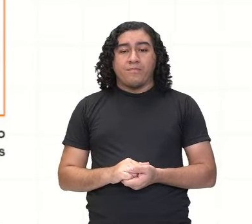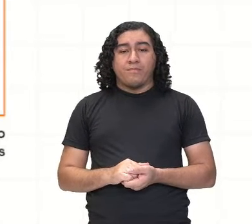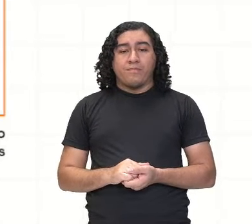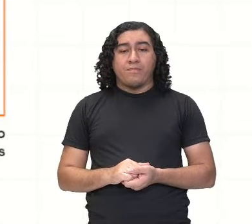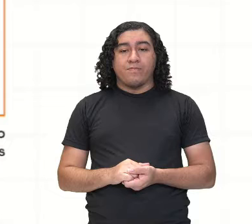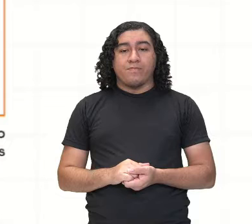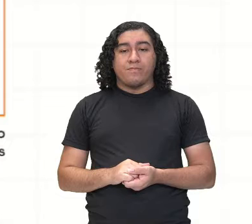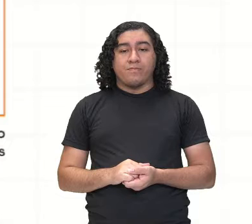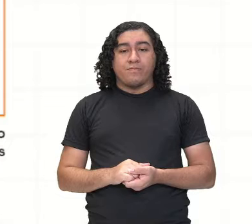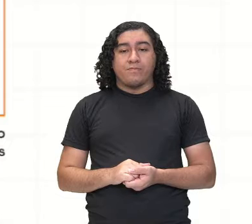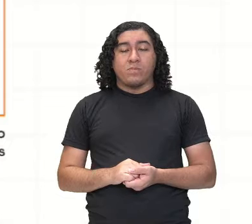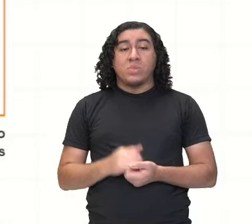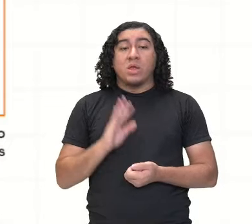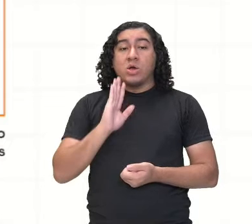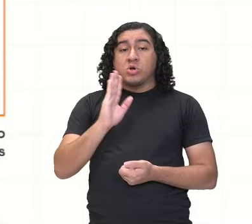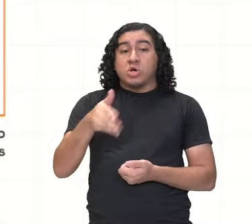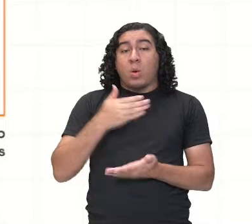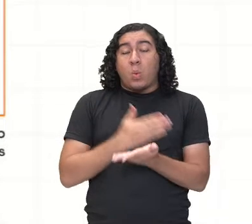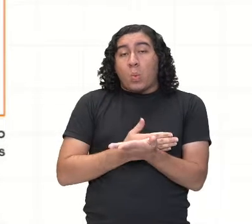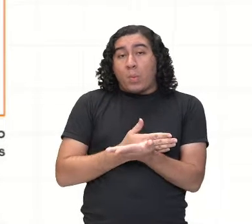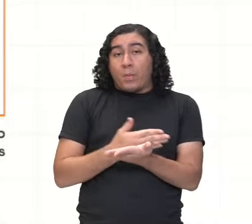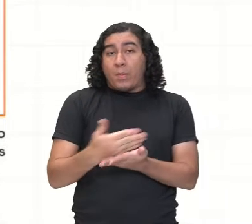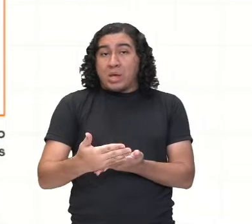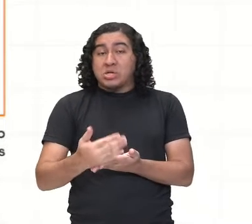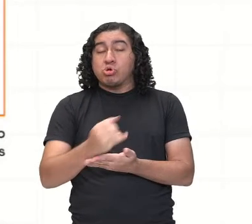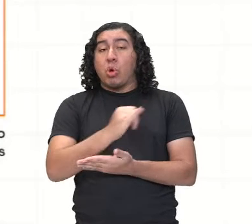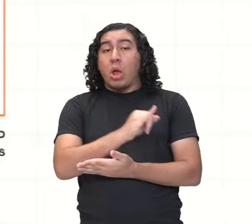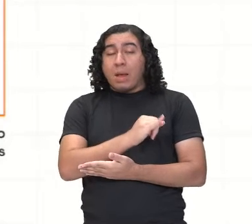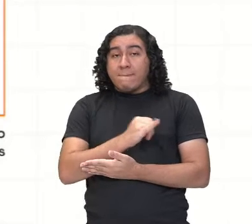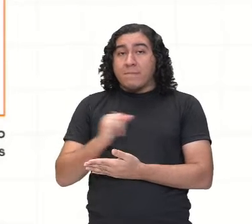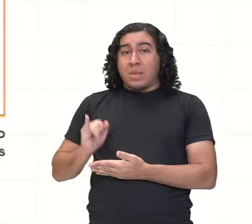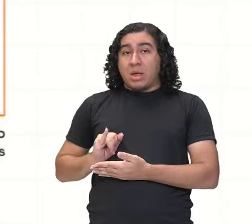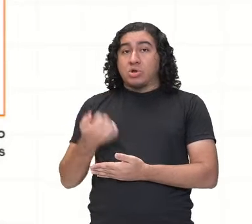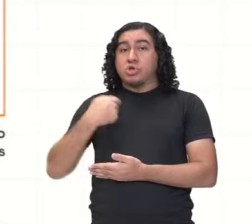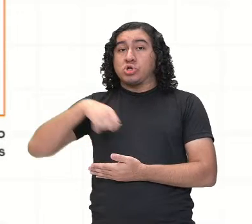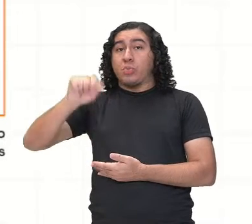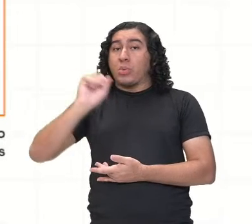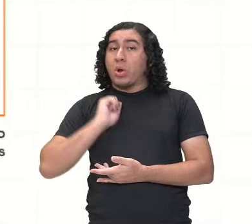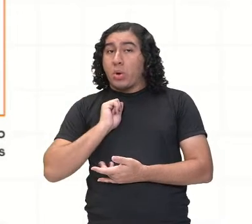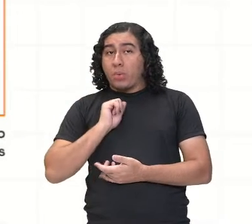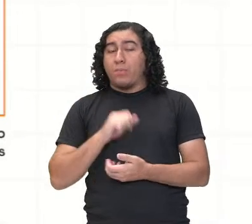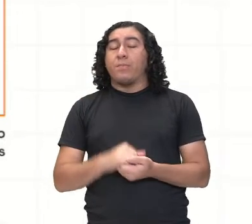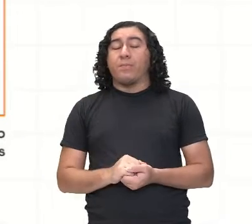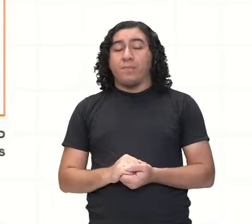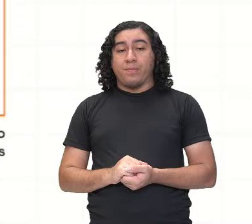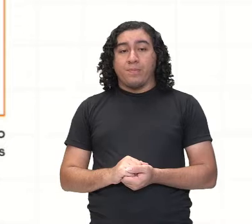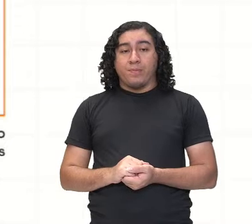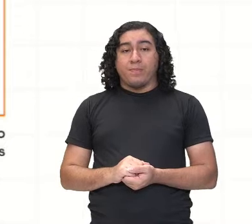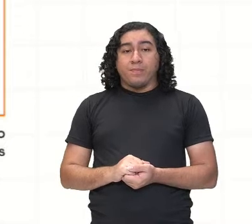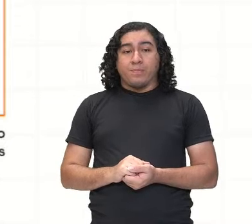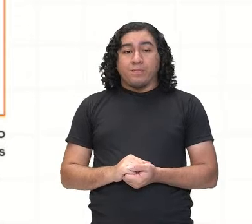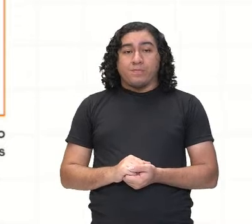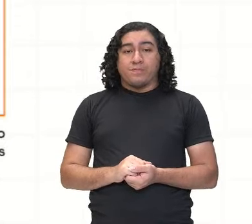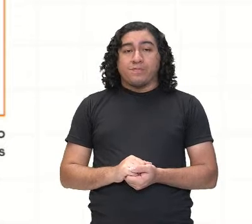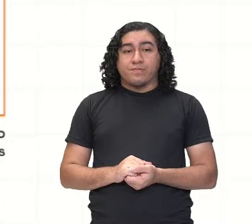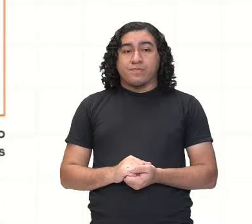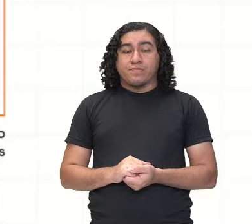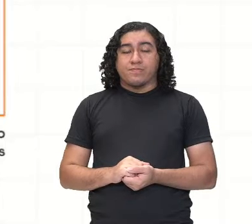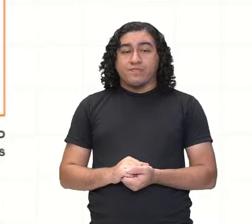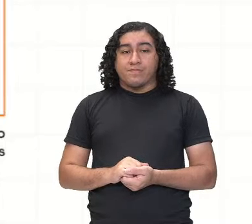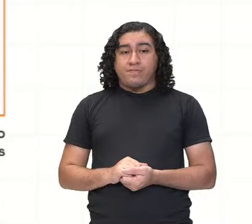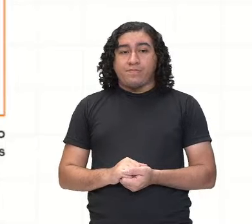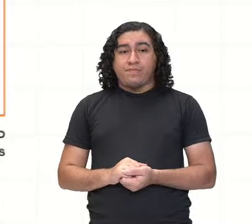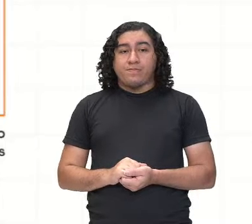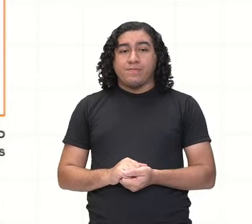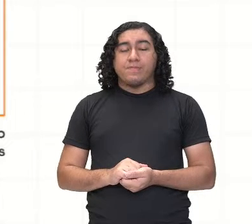do Império, do Grande Império Espanhol, do Império Ultramarino Espanhol. Então,